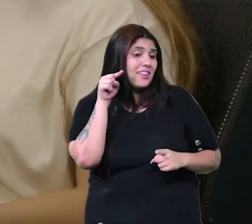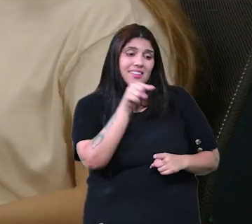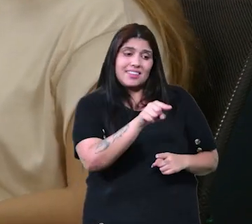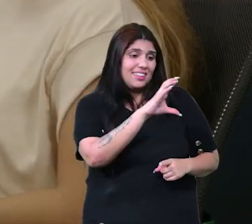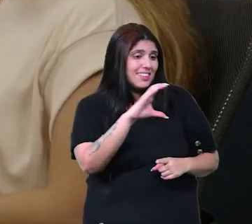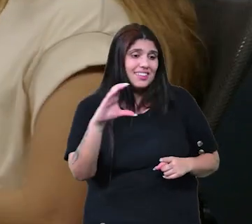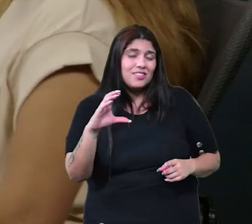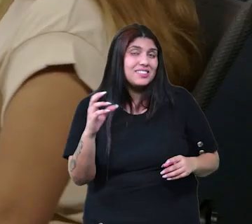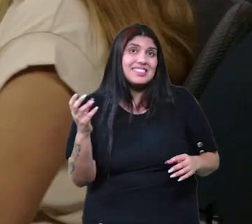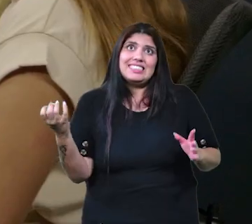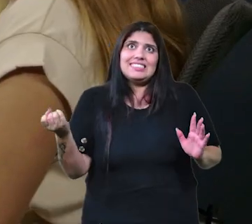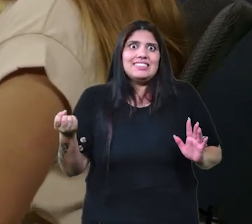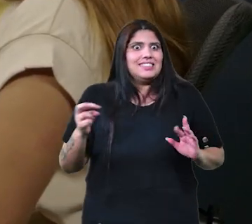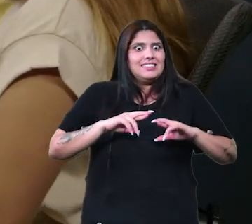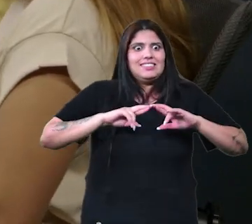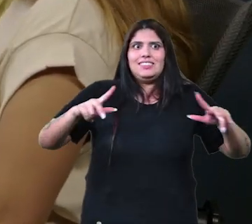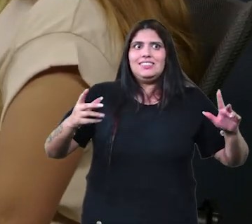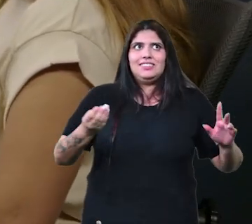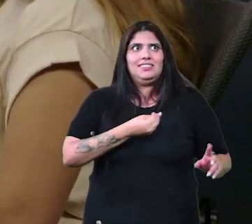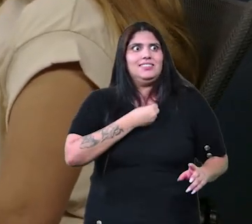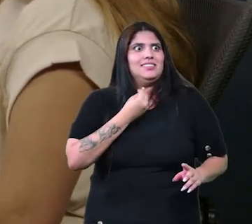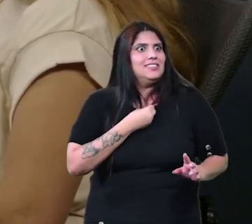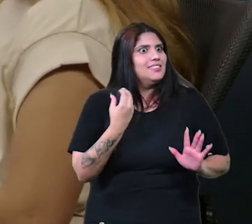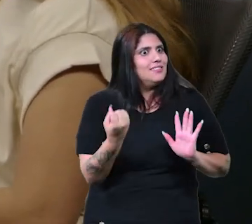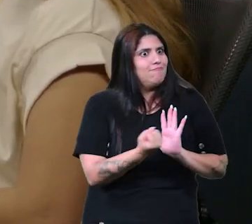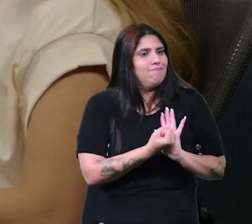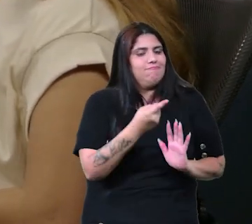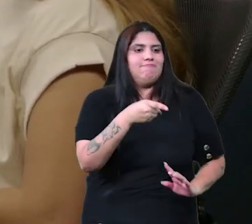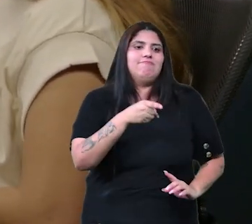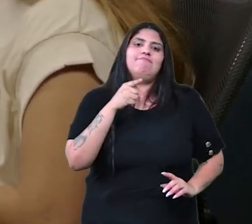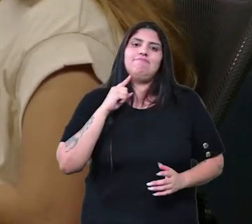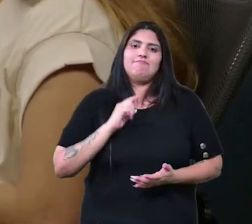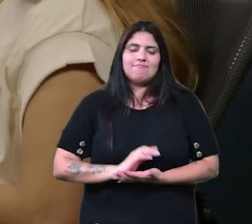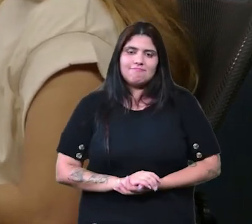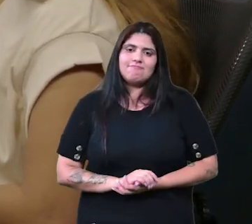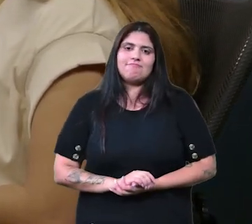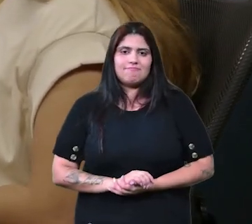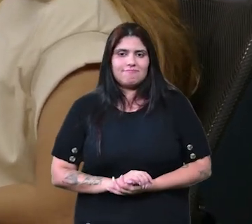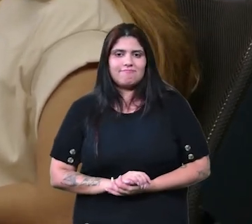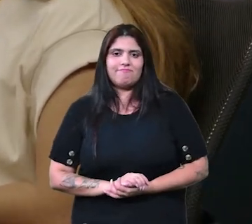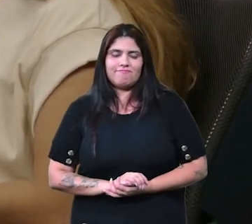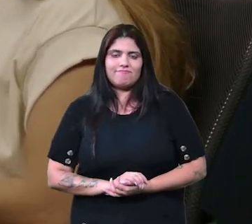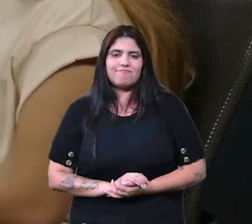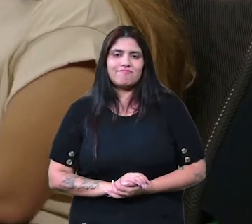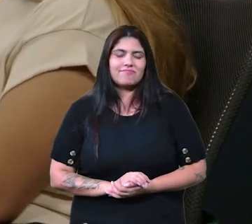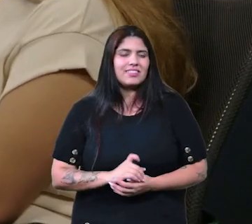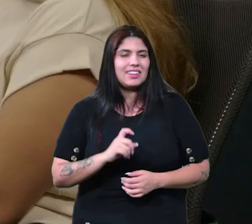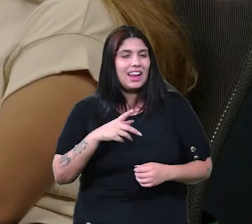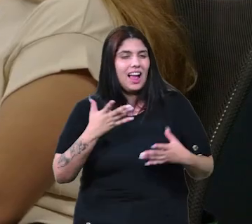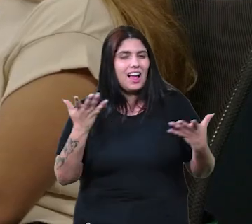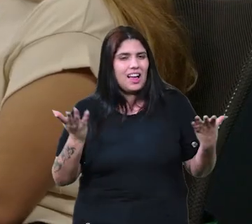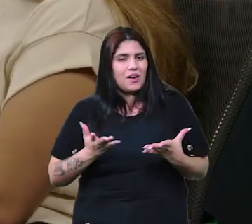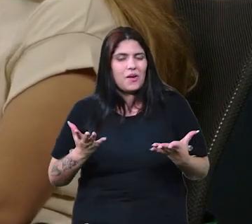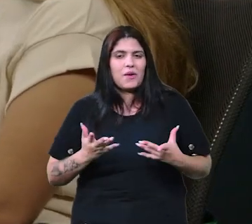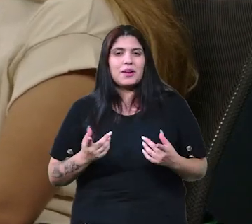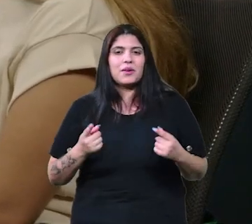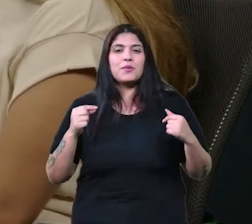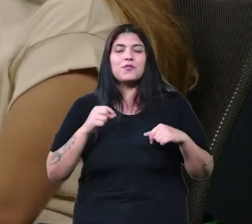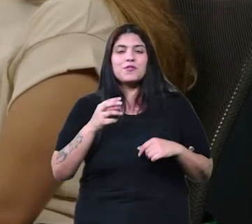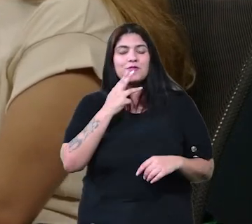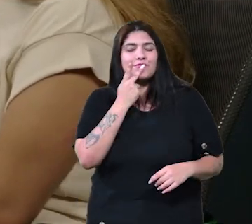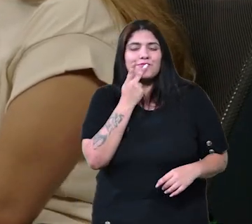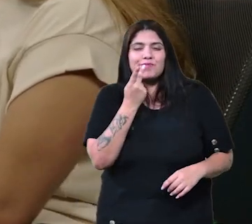dele. Excelente. E ouvindo a Duda falar, vou fazer agora o inverso, né? Falar justamente